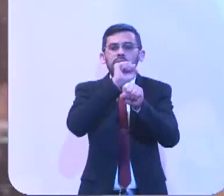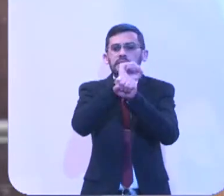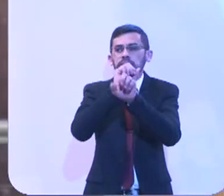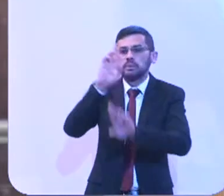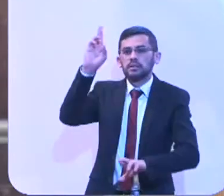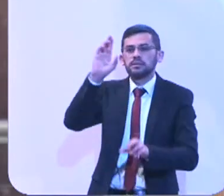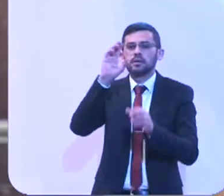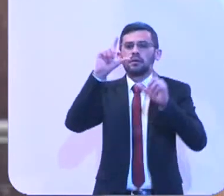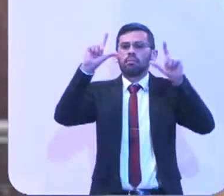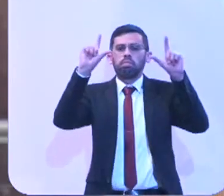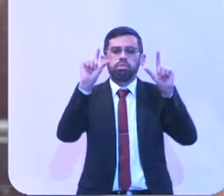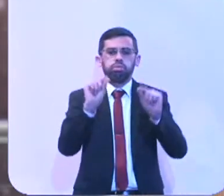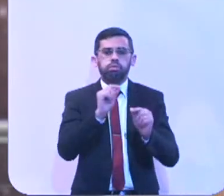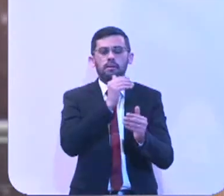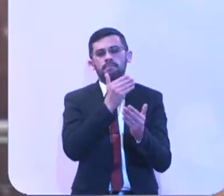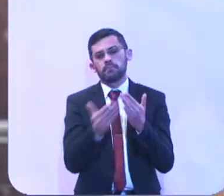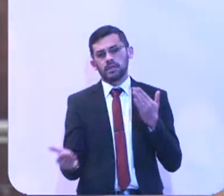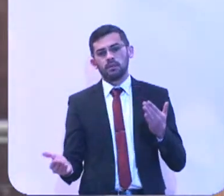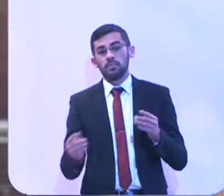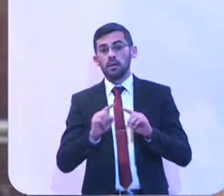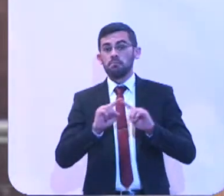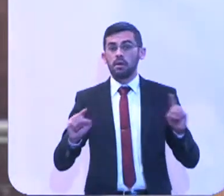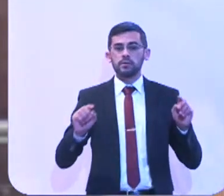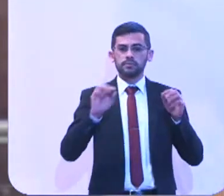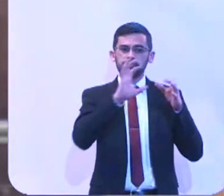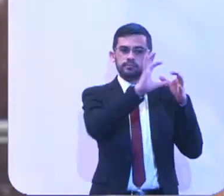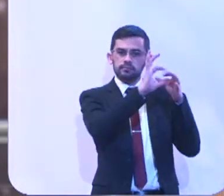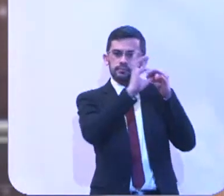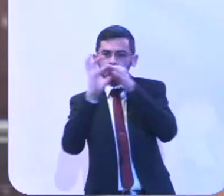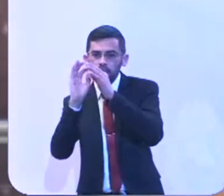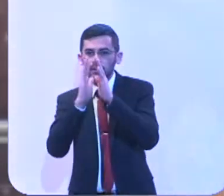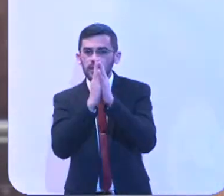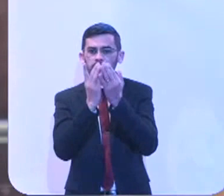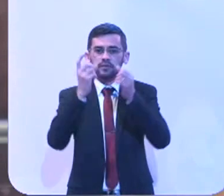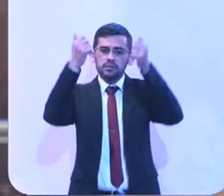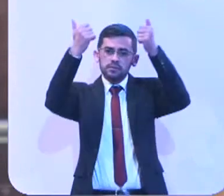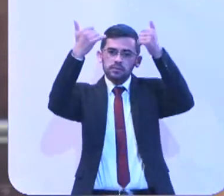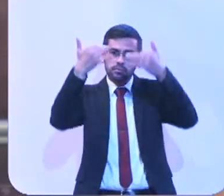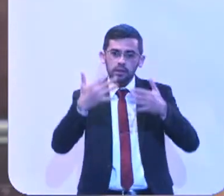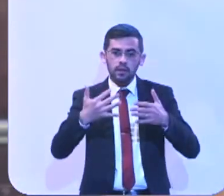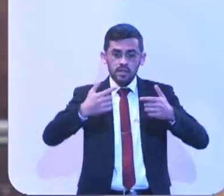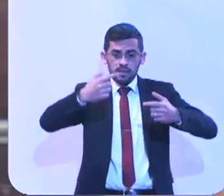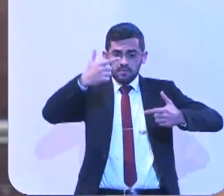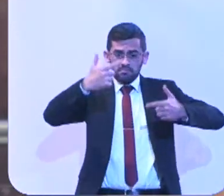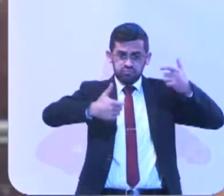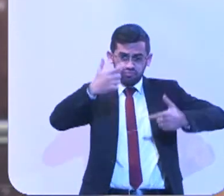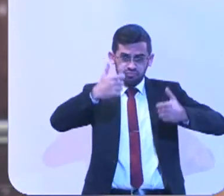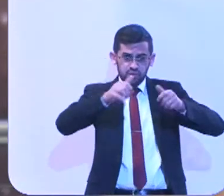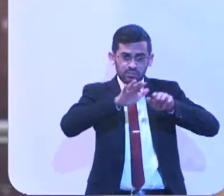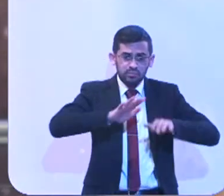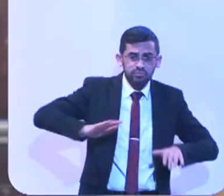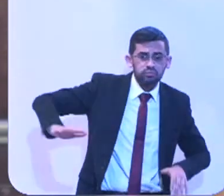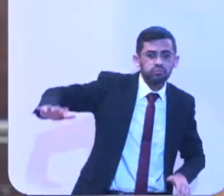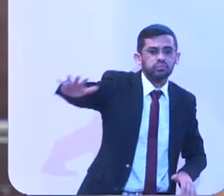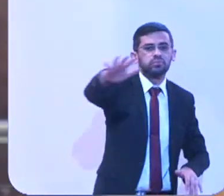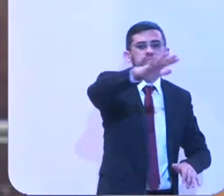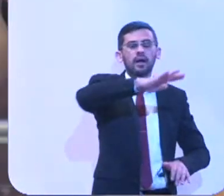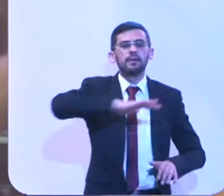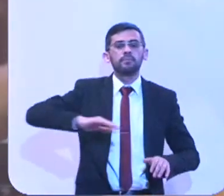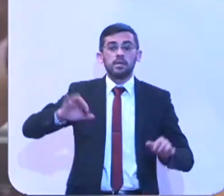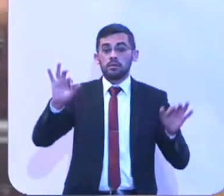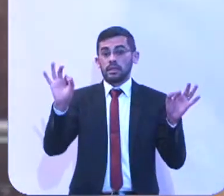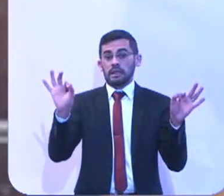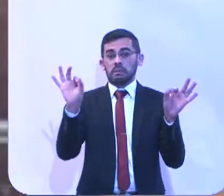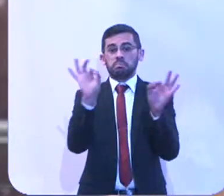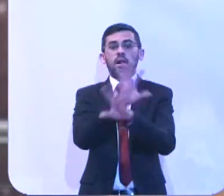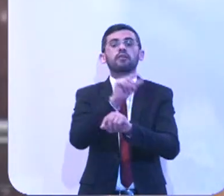acabou. E o cenário que a Bíblia apresenta é exatamente esse. As batalhas no passado aconteciam normalmente nos vales. E quando terminava